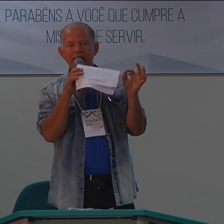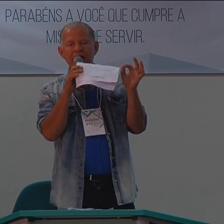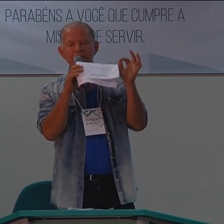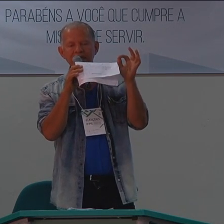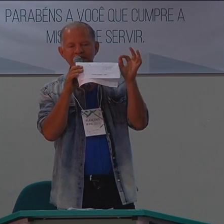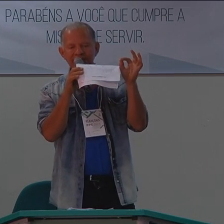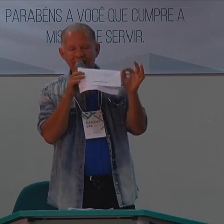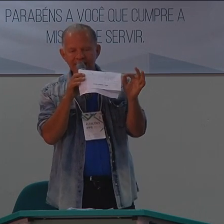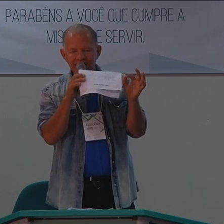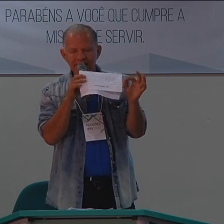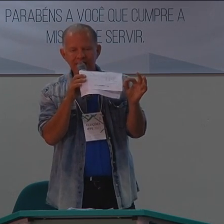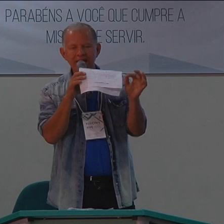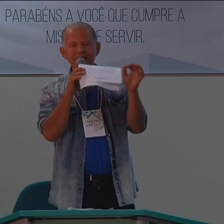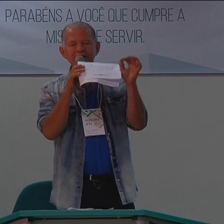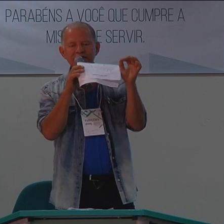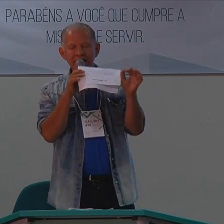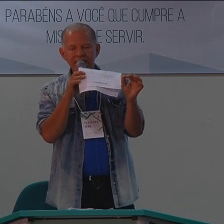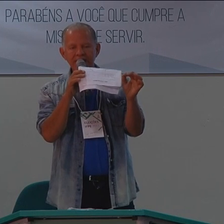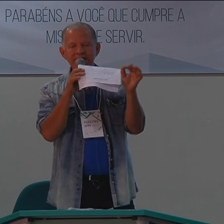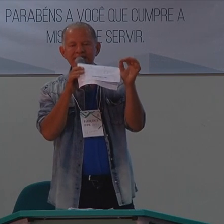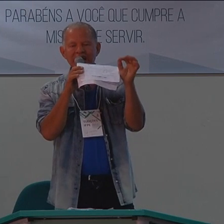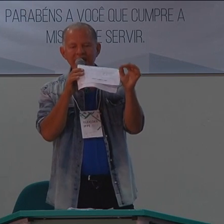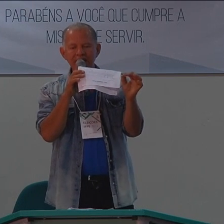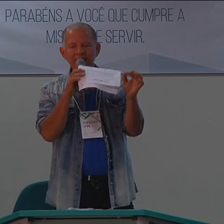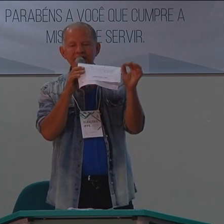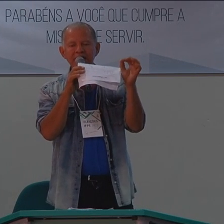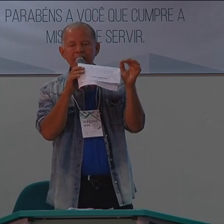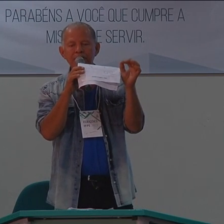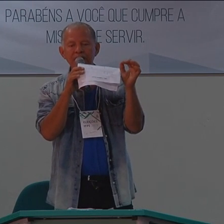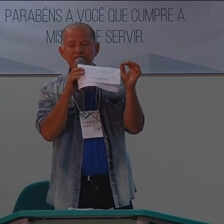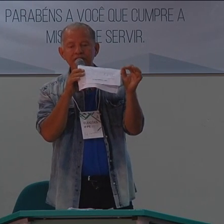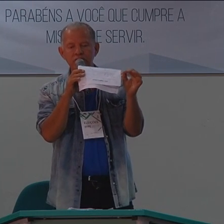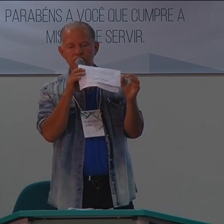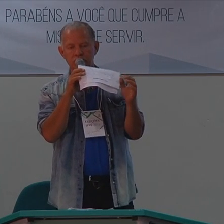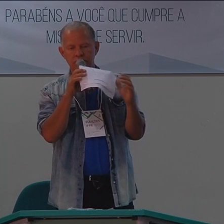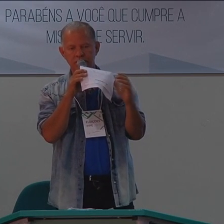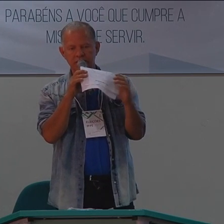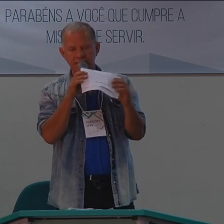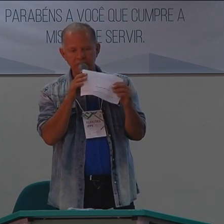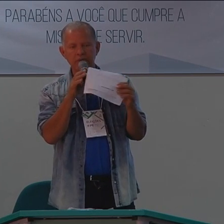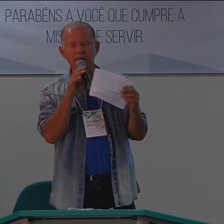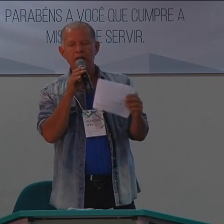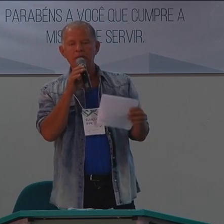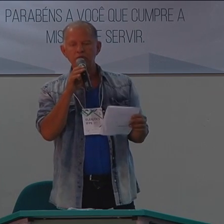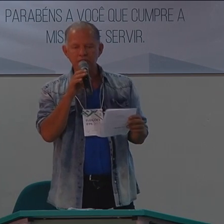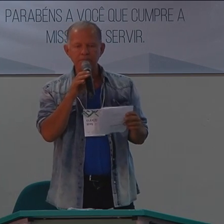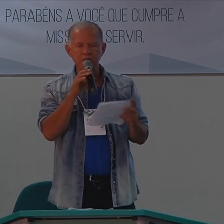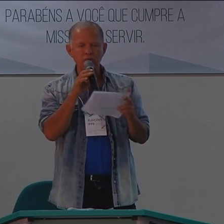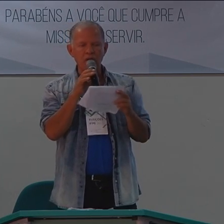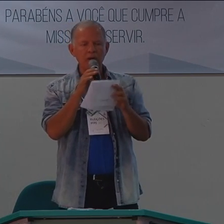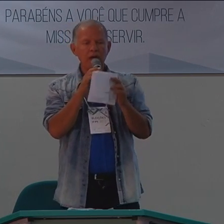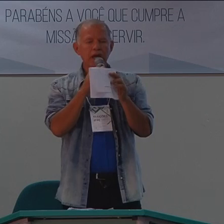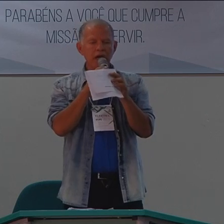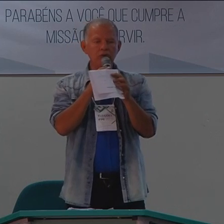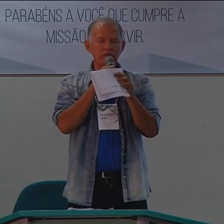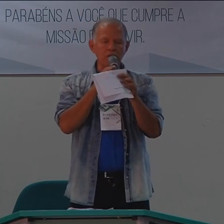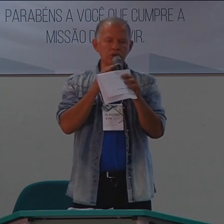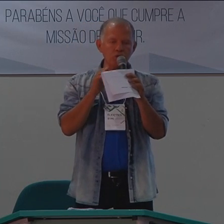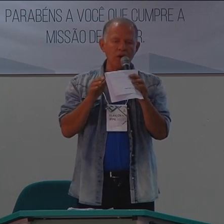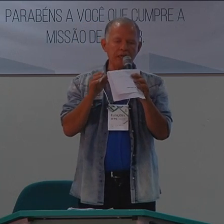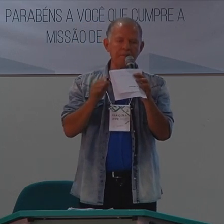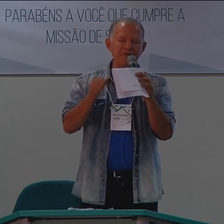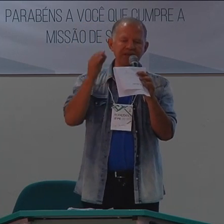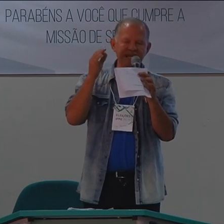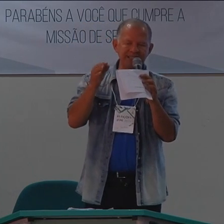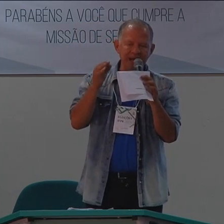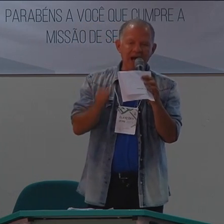significa capacidade de sair de imprevistos, tá certo? Portanto, pessoal, eu não